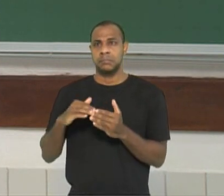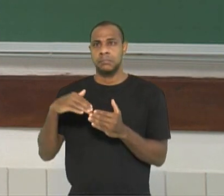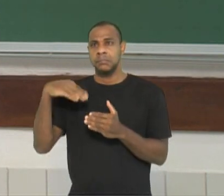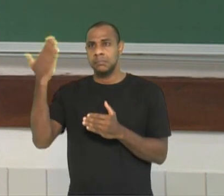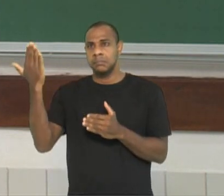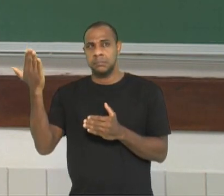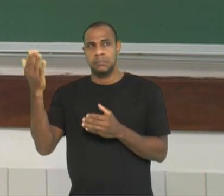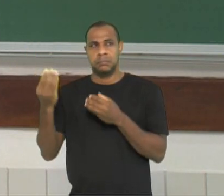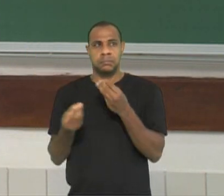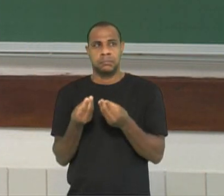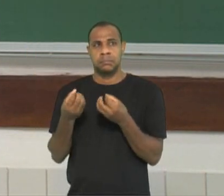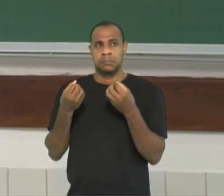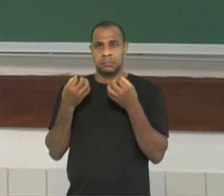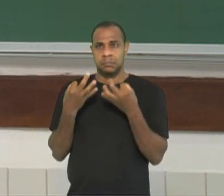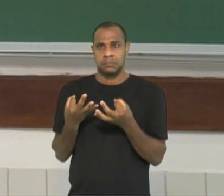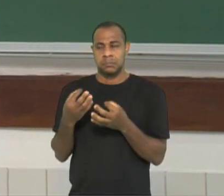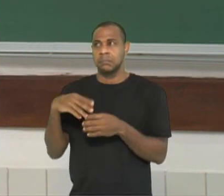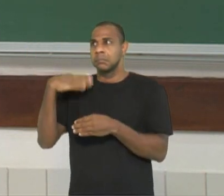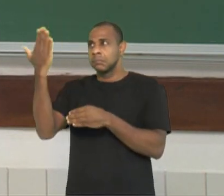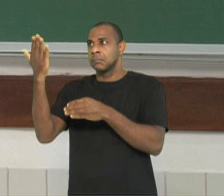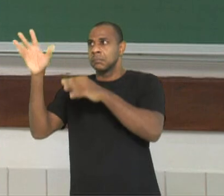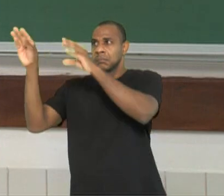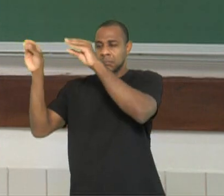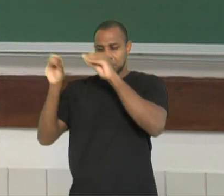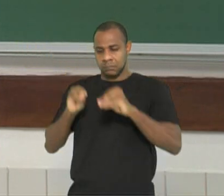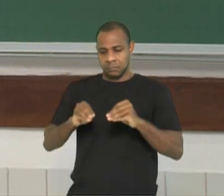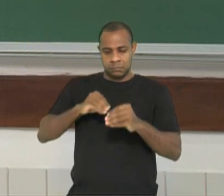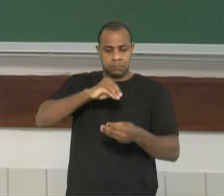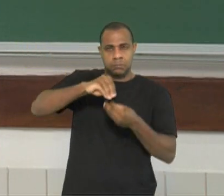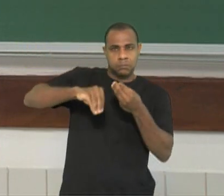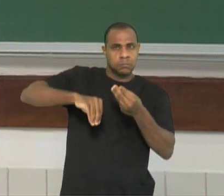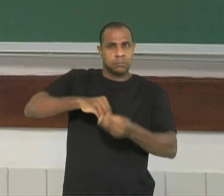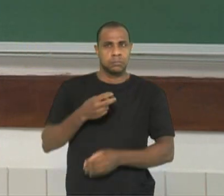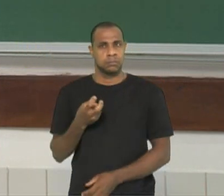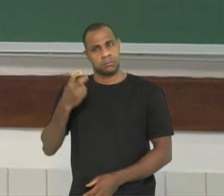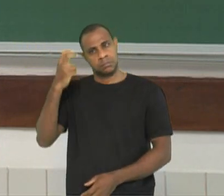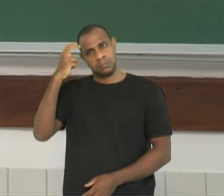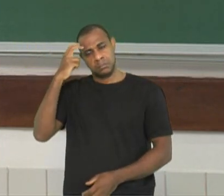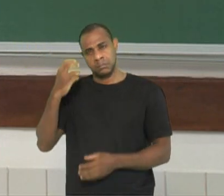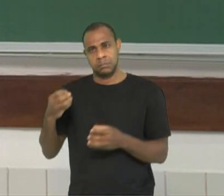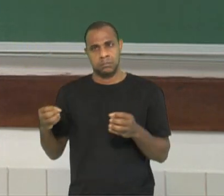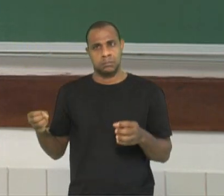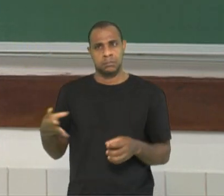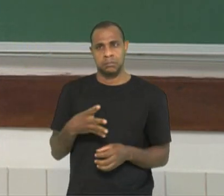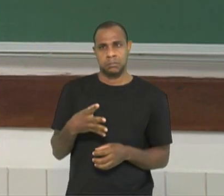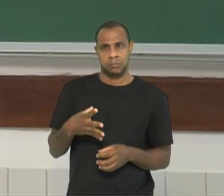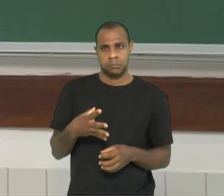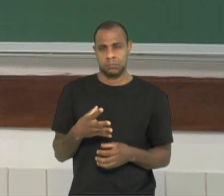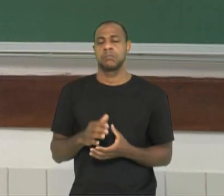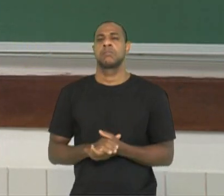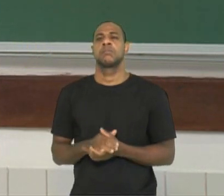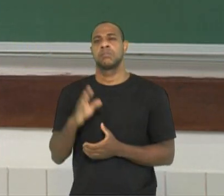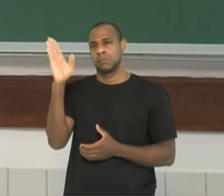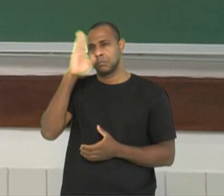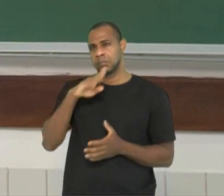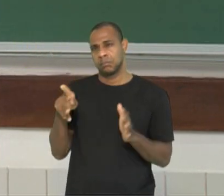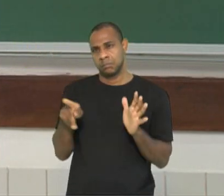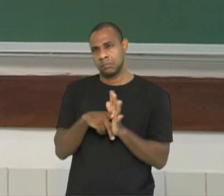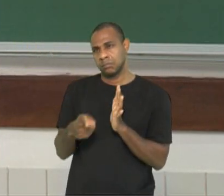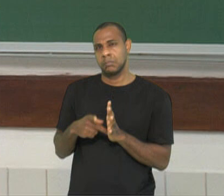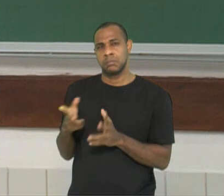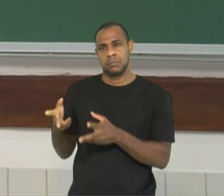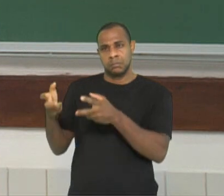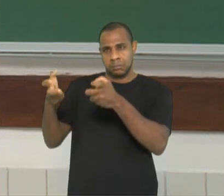dando certo, está sendo muito legal, trazemos para dentro do Brasil, misturamos com a nossa cultura e transformamos em algo totalmente brasileiro, uma arte totalmente brasileira. Essa é a